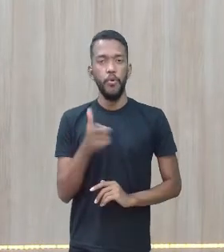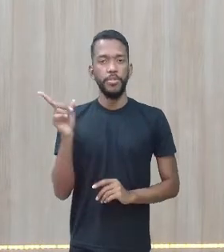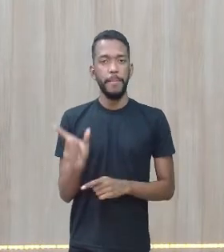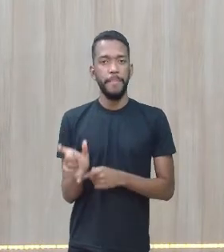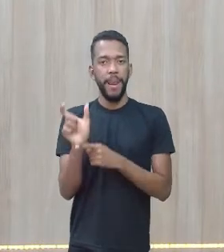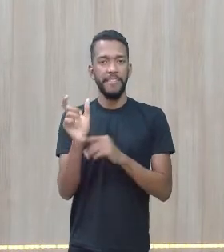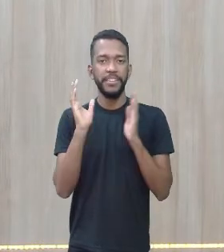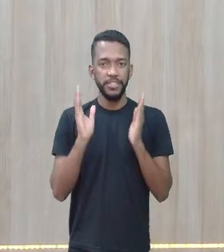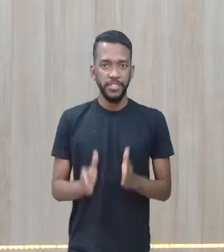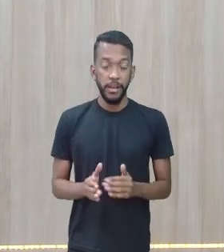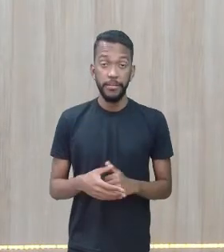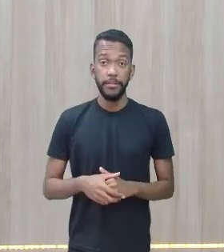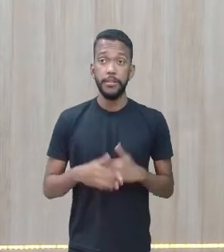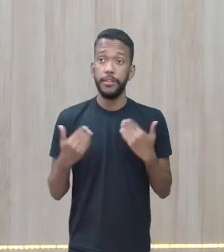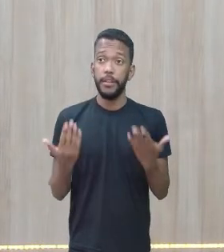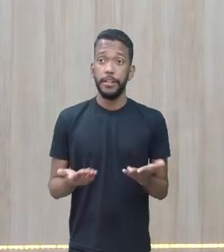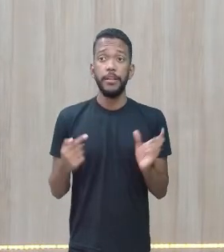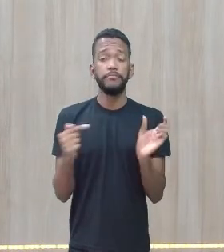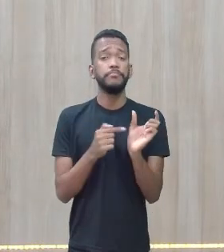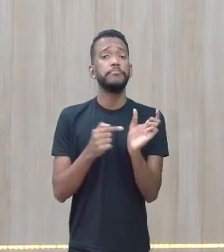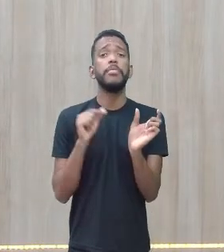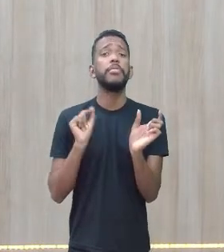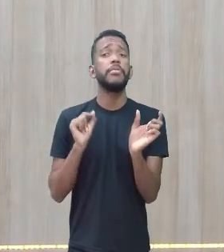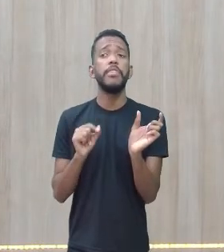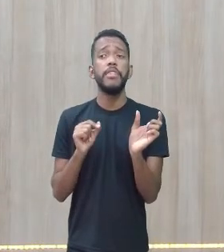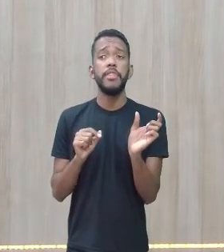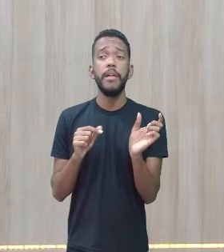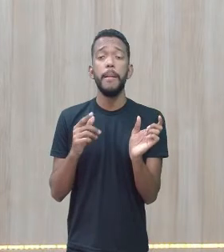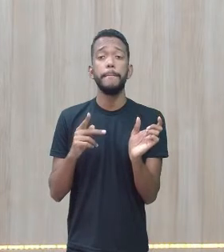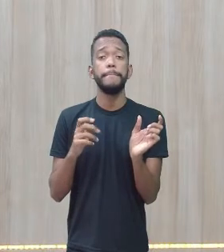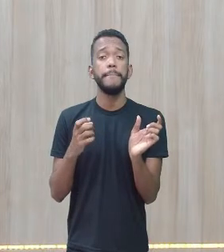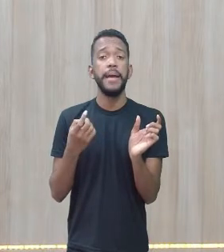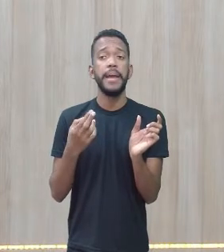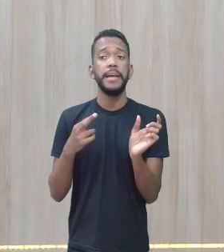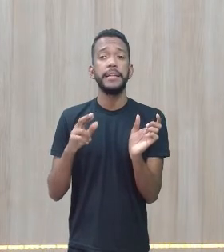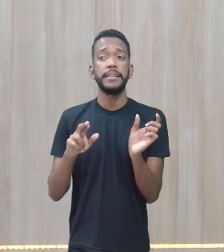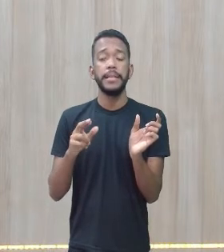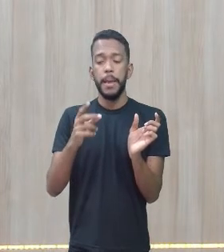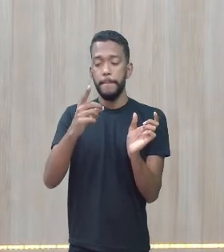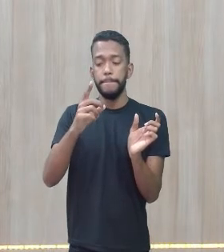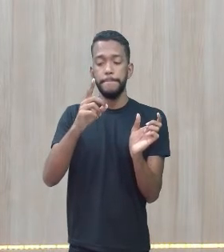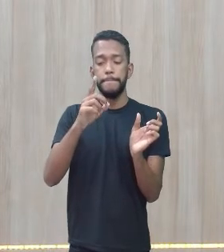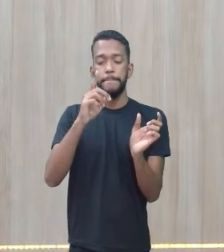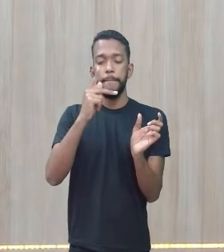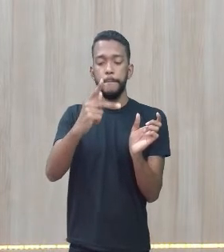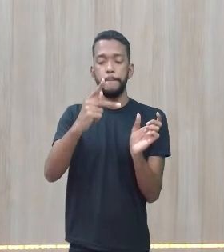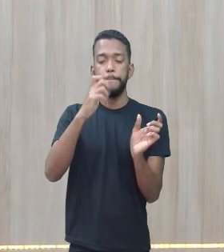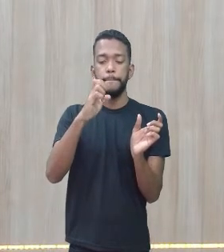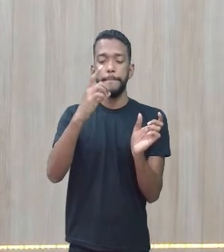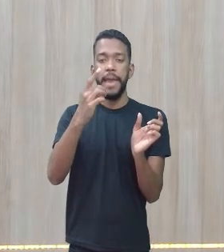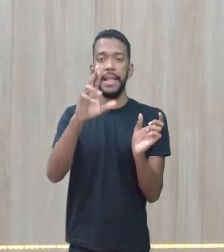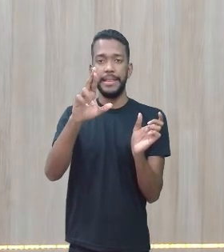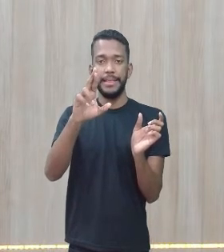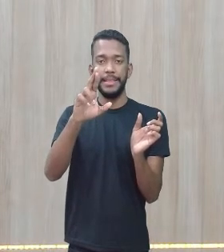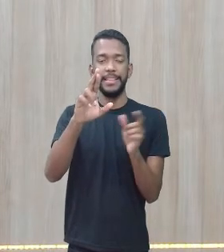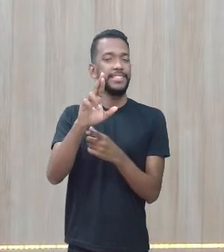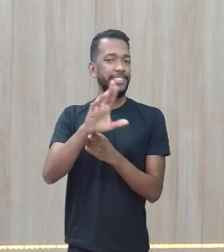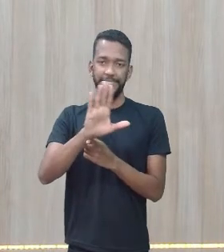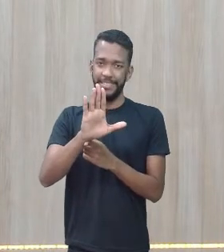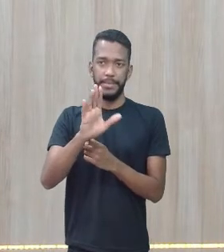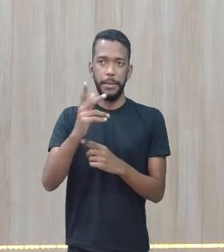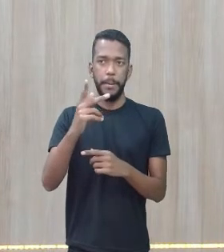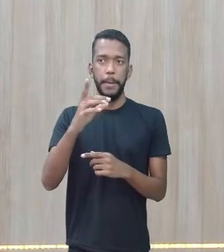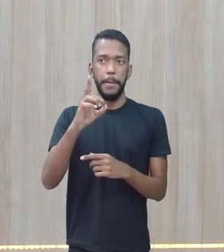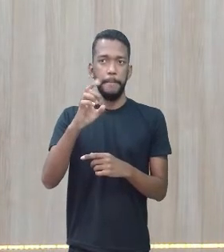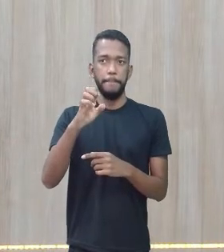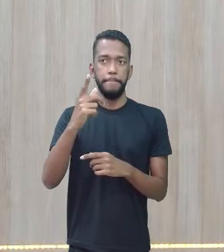palavras. E aí, quem é esse radical? É este aqui, até o R, não é? Pedra, né? Até o R.